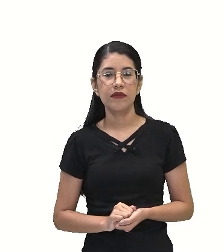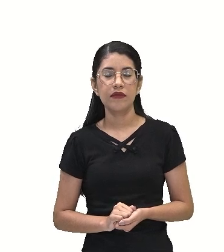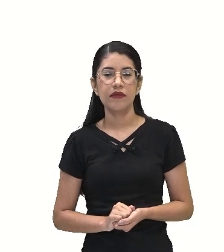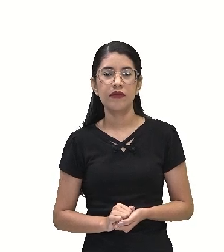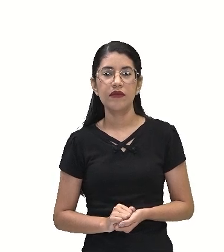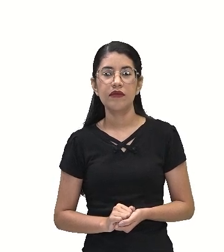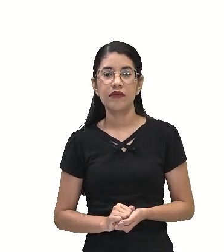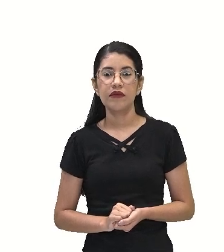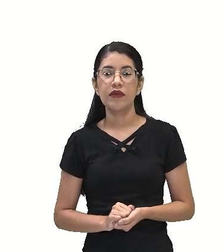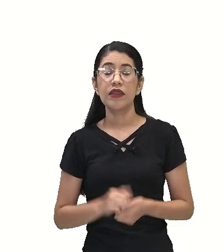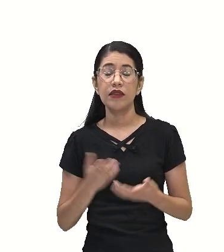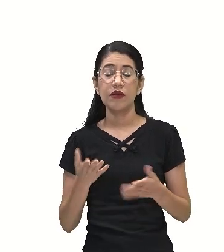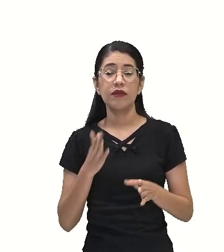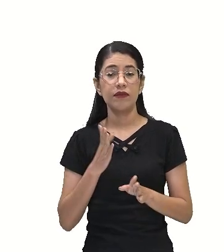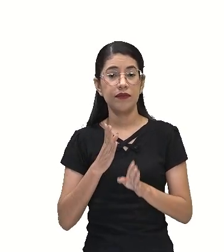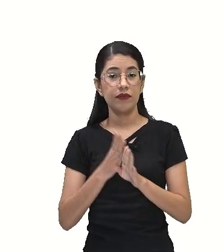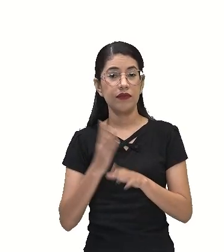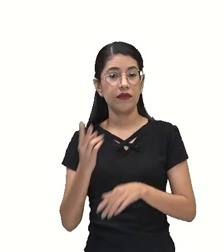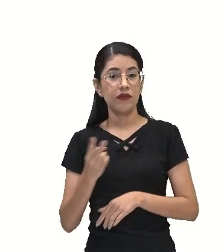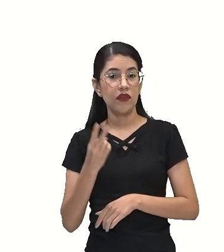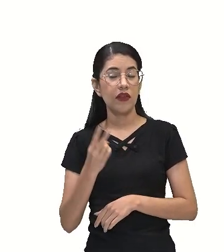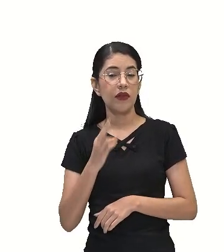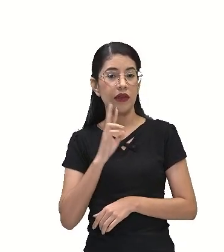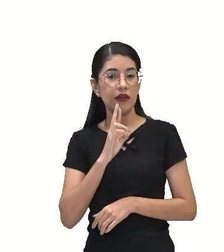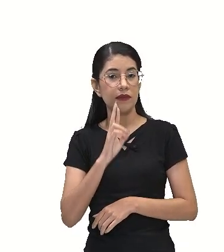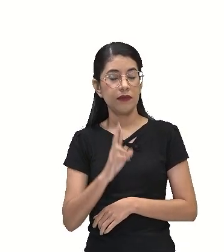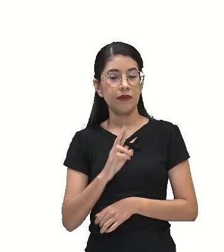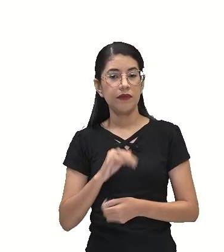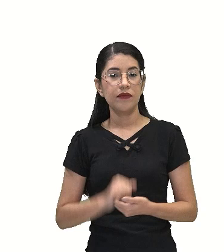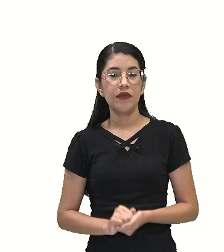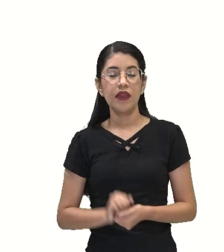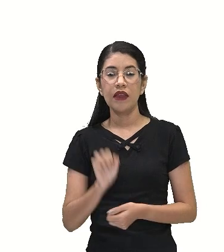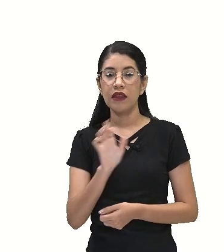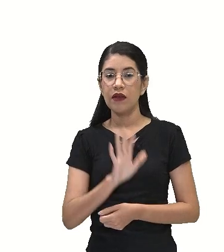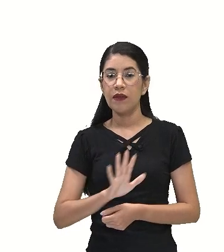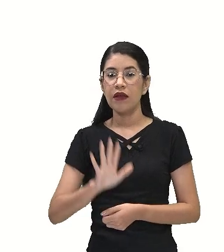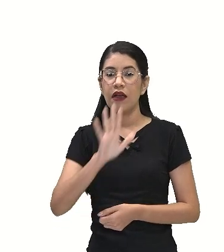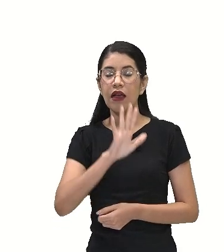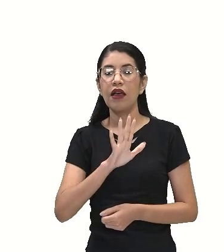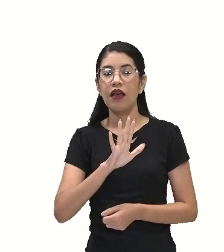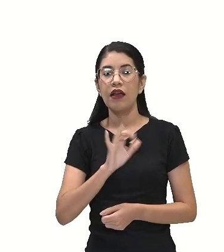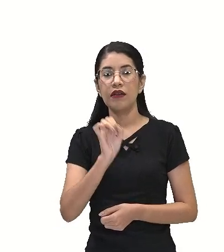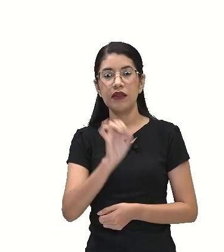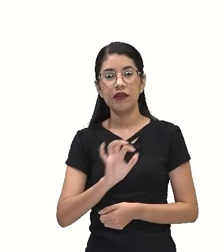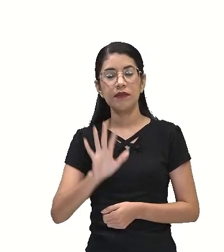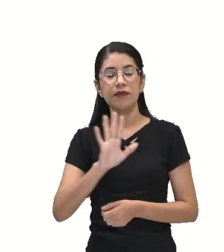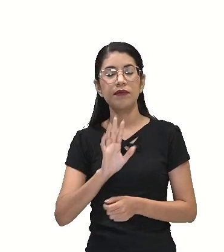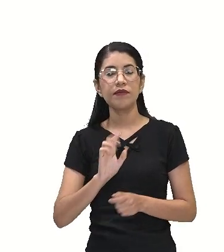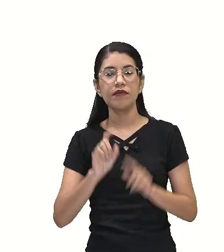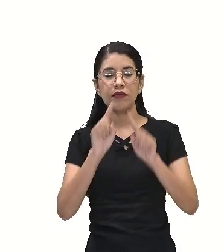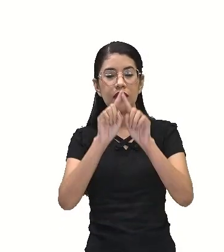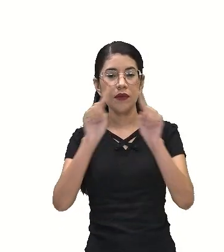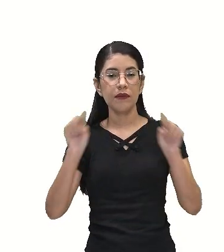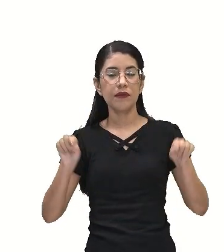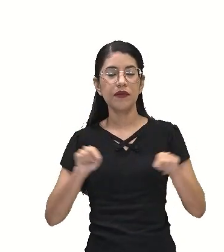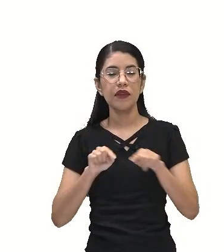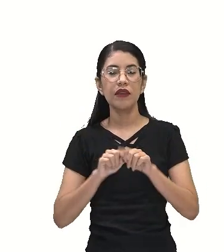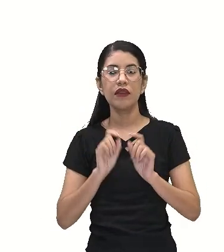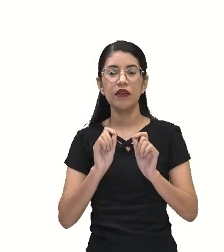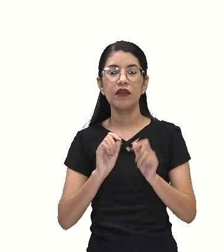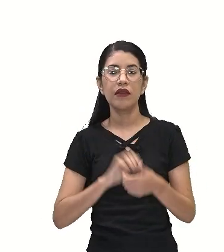agora sim eu cheguei no meu resultado. Então aqui a área desta minha figura, né, desse meu polígono